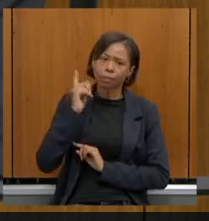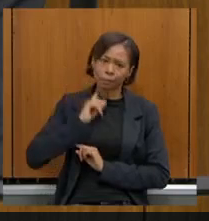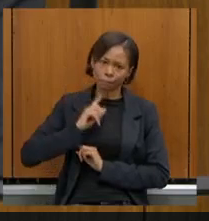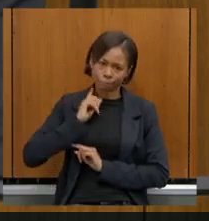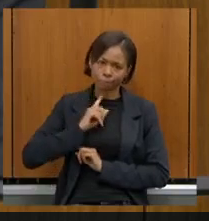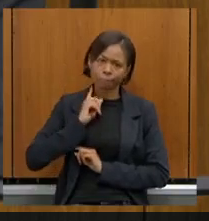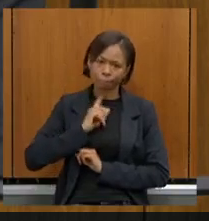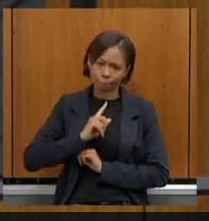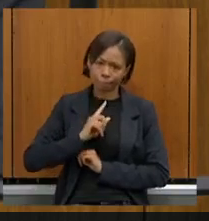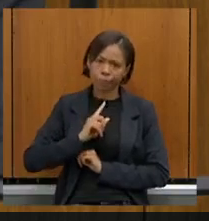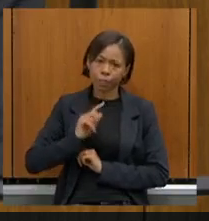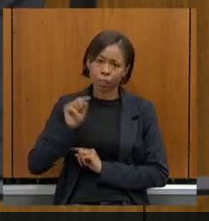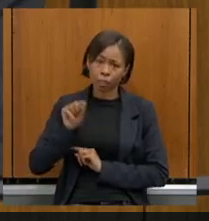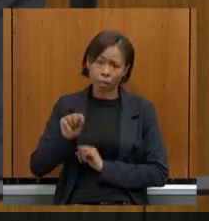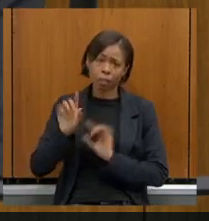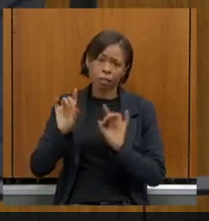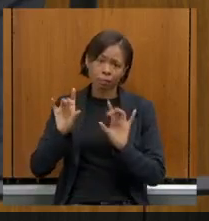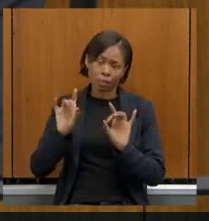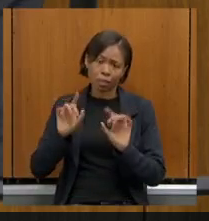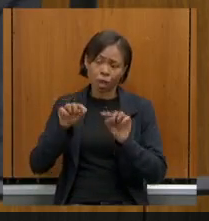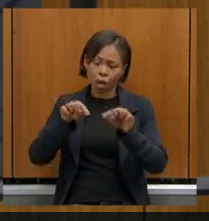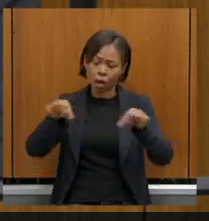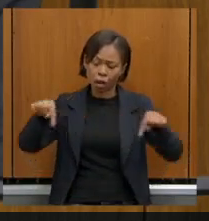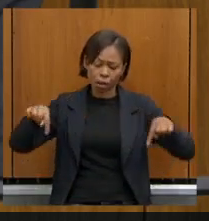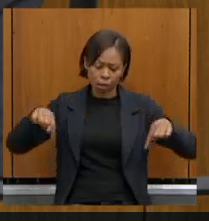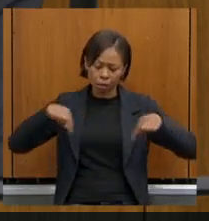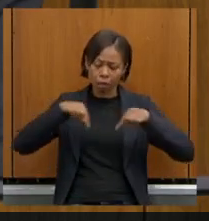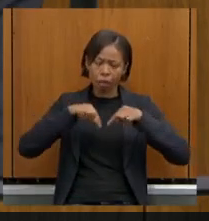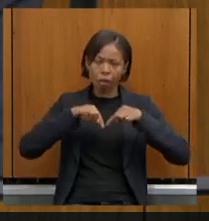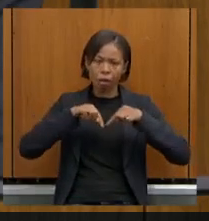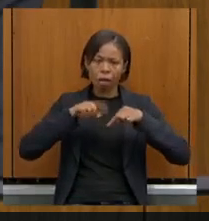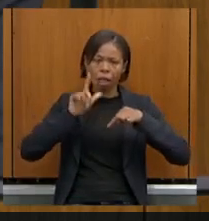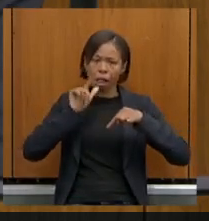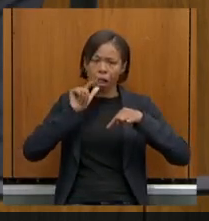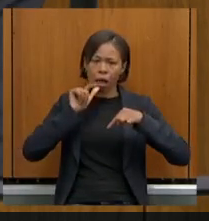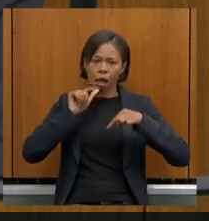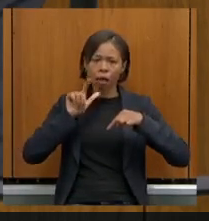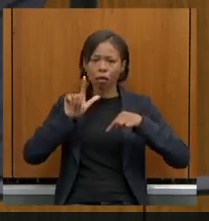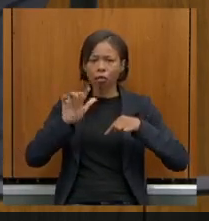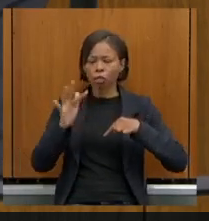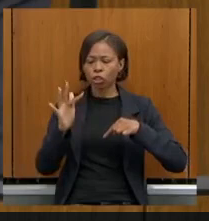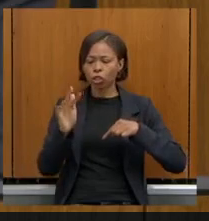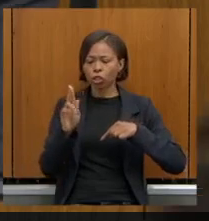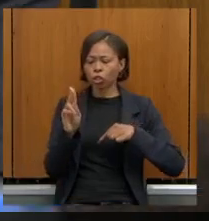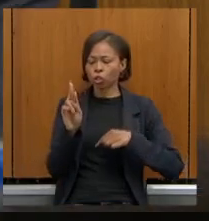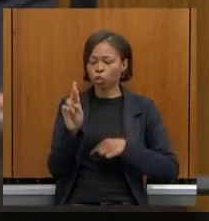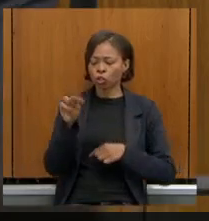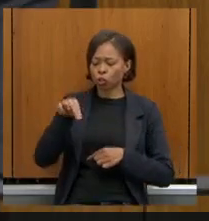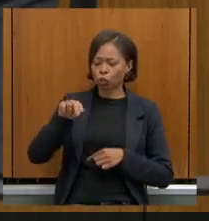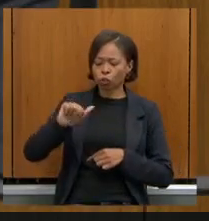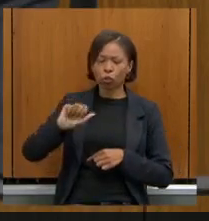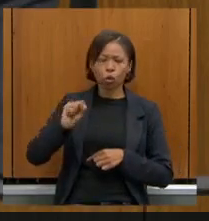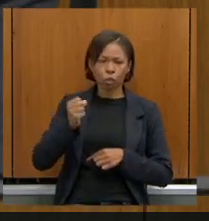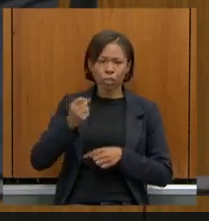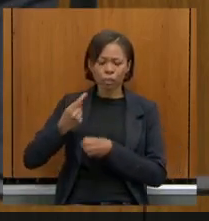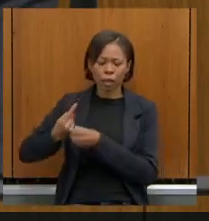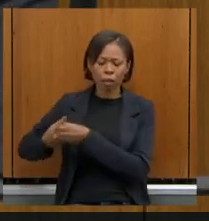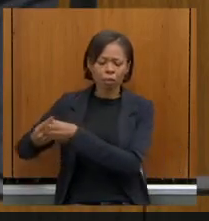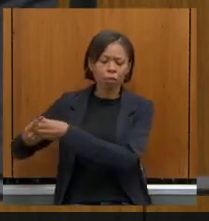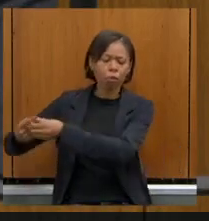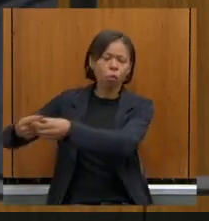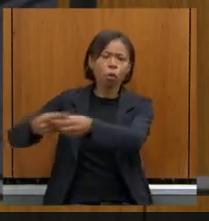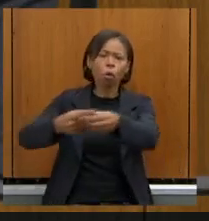esse esse lago de furnas banhei 39 municípios e a gente está tendo uma